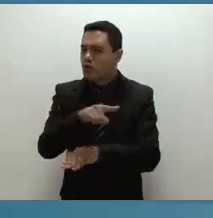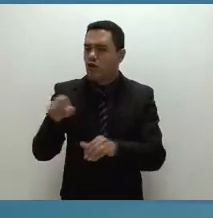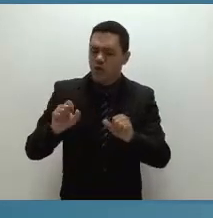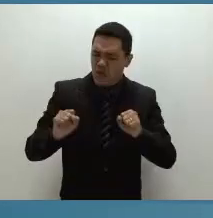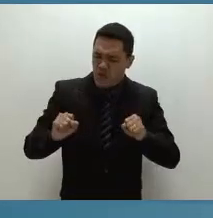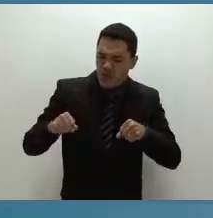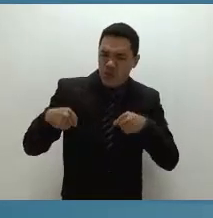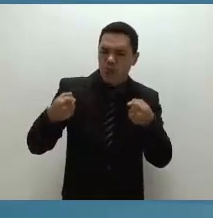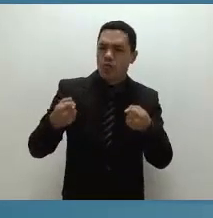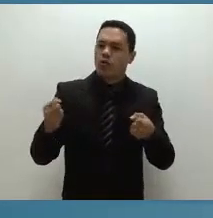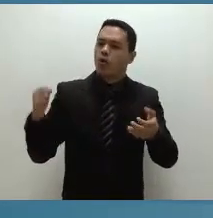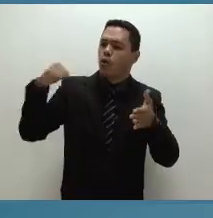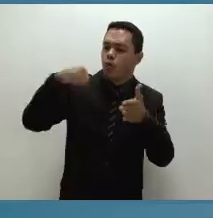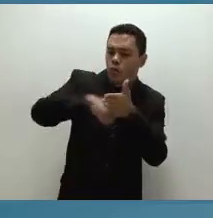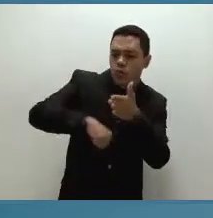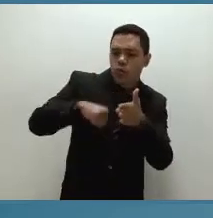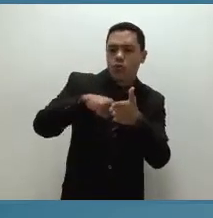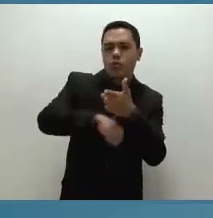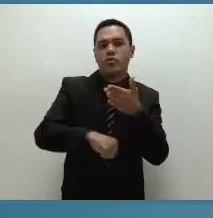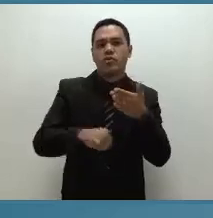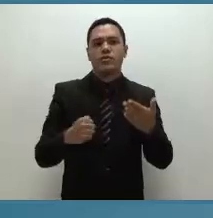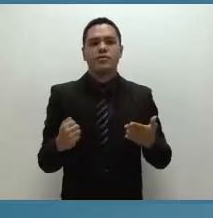luta,